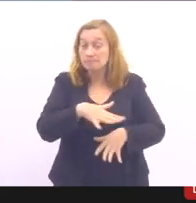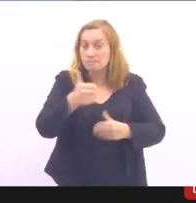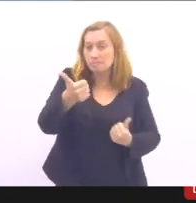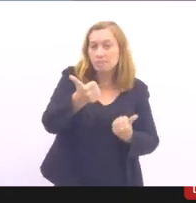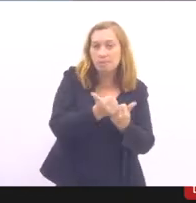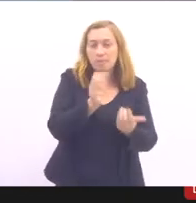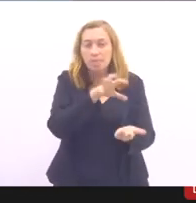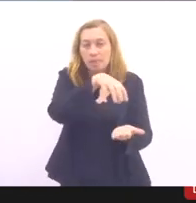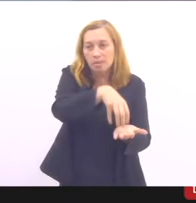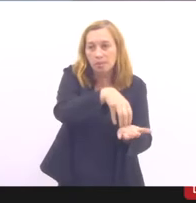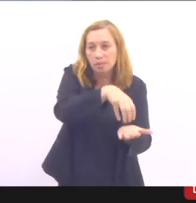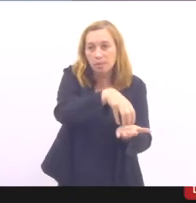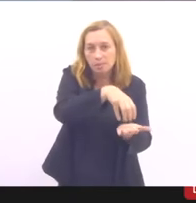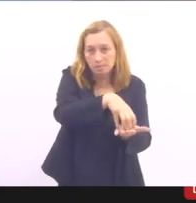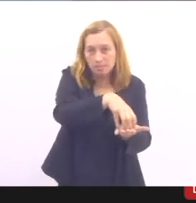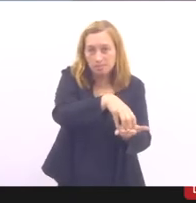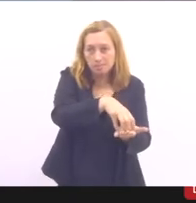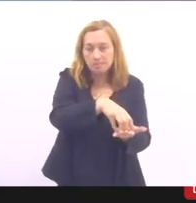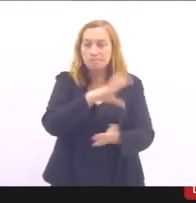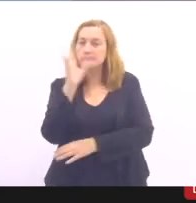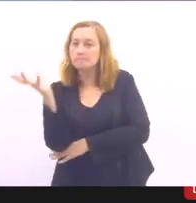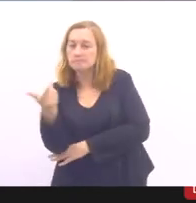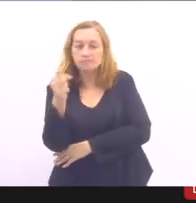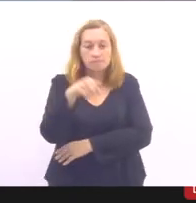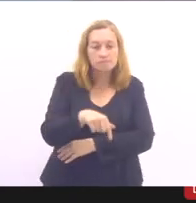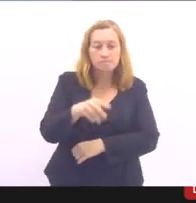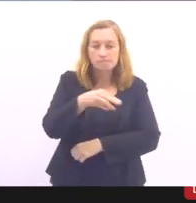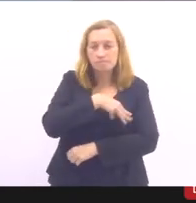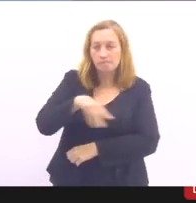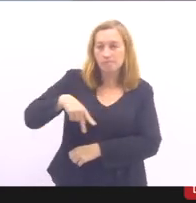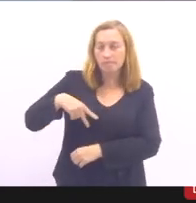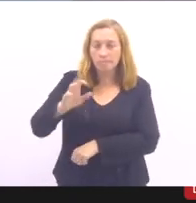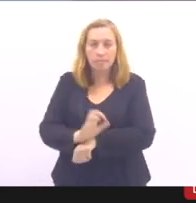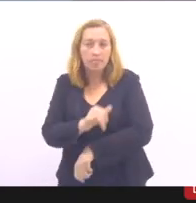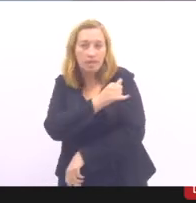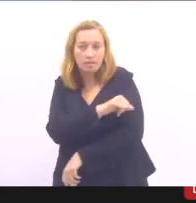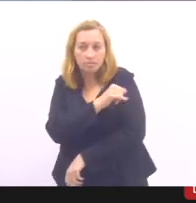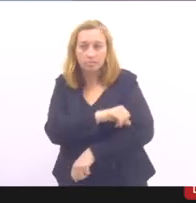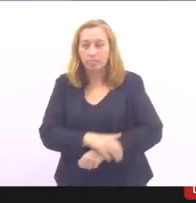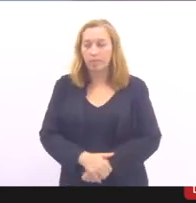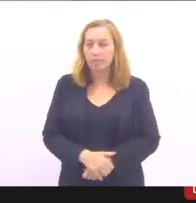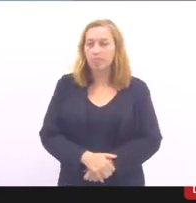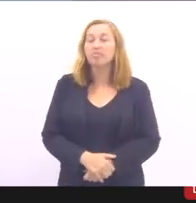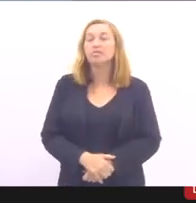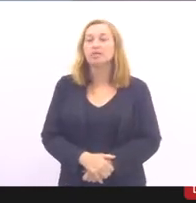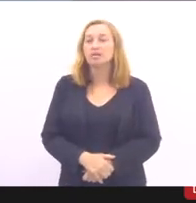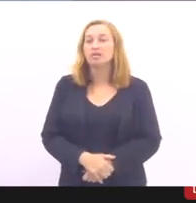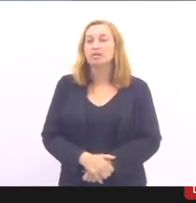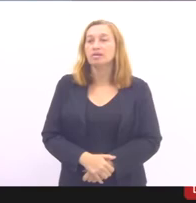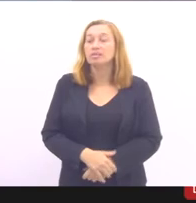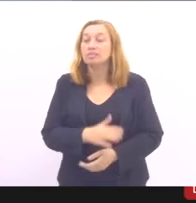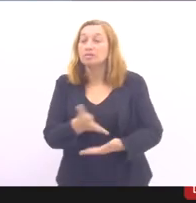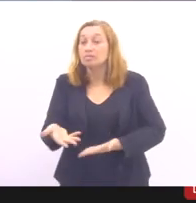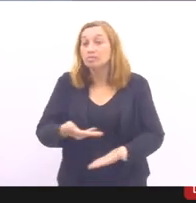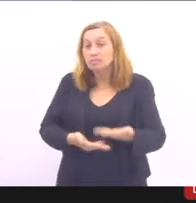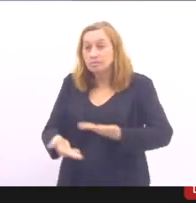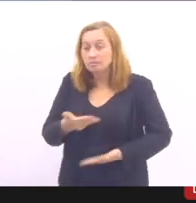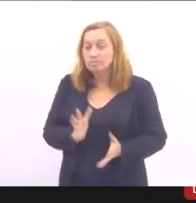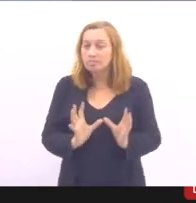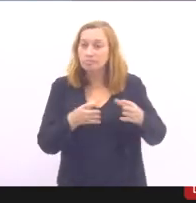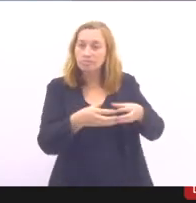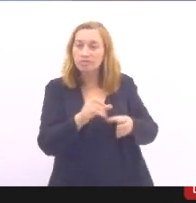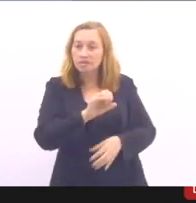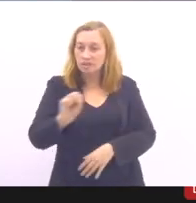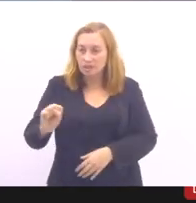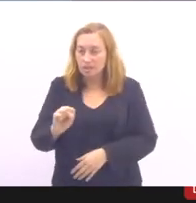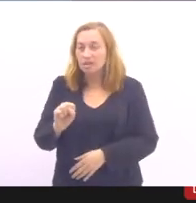Apoio das Promotorias de Meio Ambiente aqui do Ministério Público do Estado do Rio de Janeiro, nós estabelecemos uma parceria com a equipe da SESI e